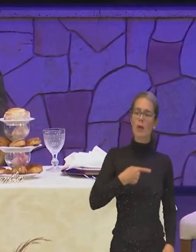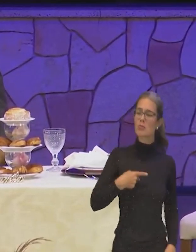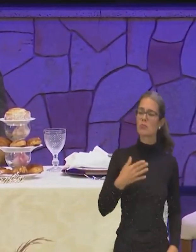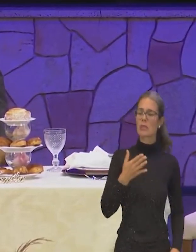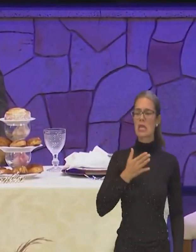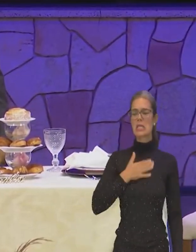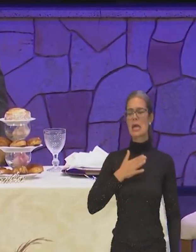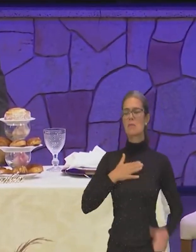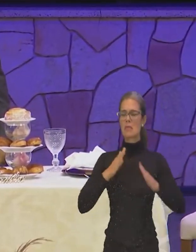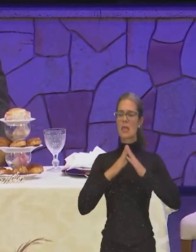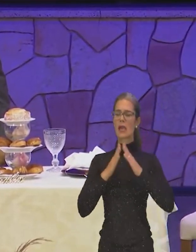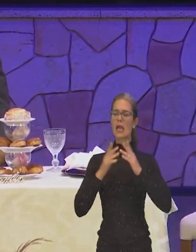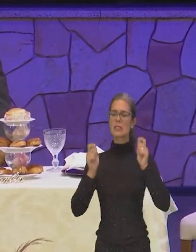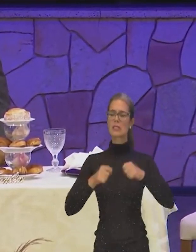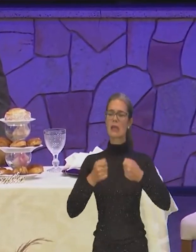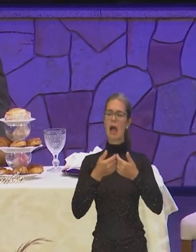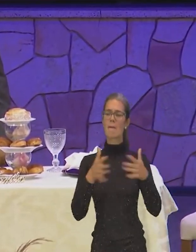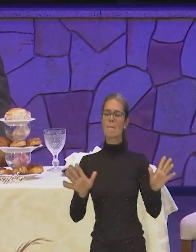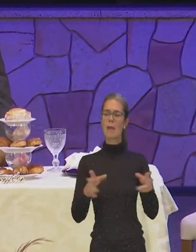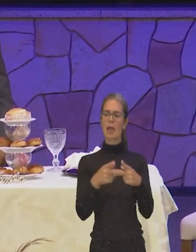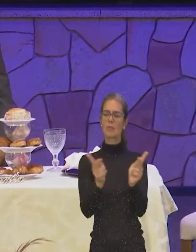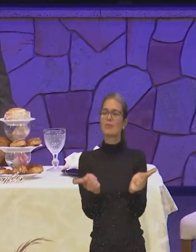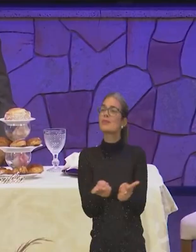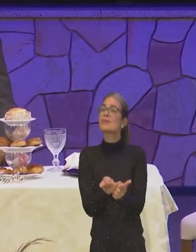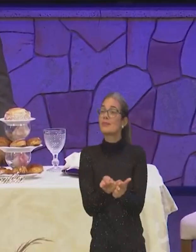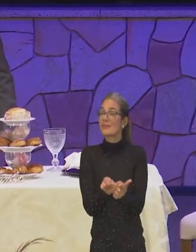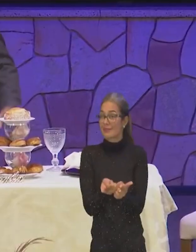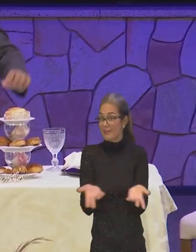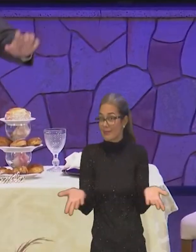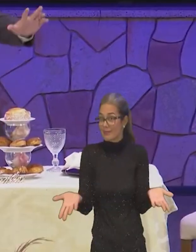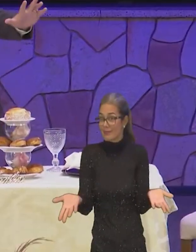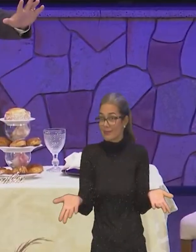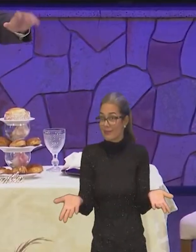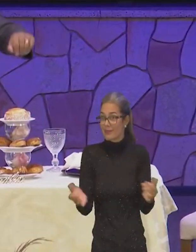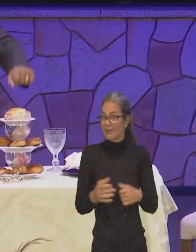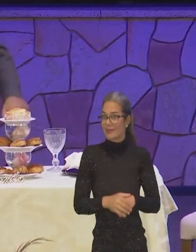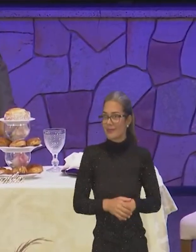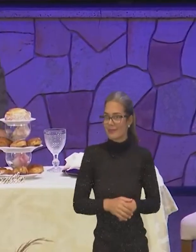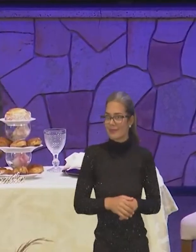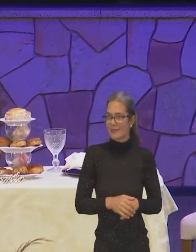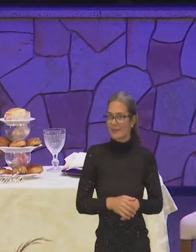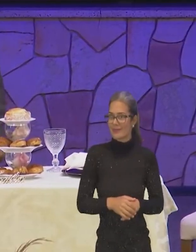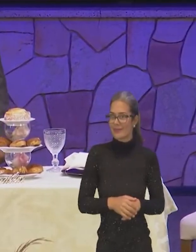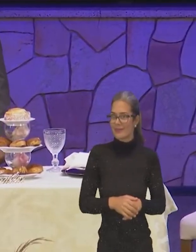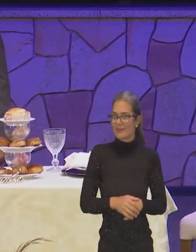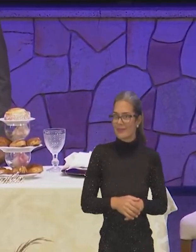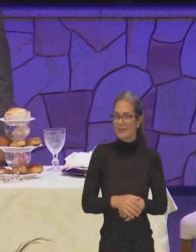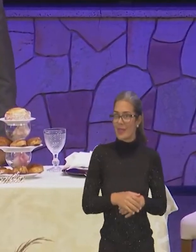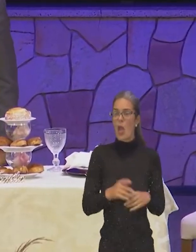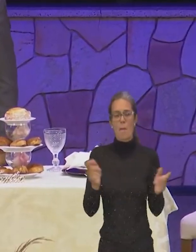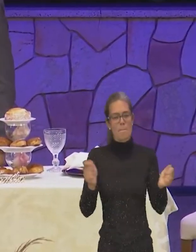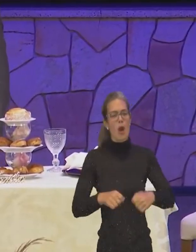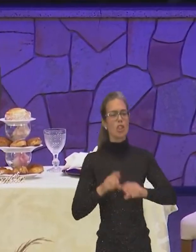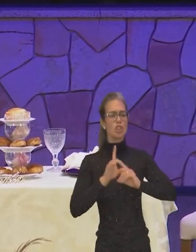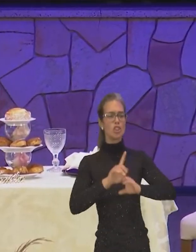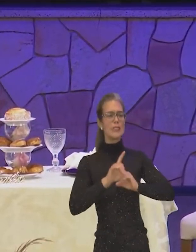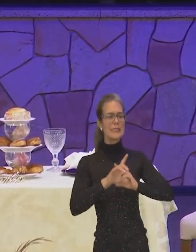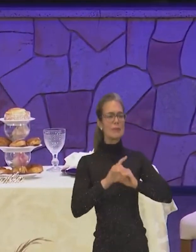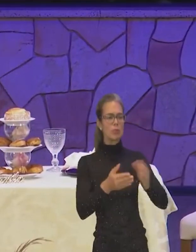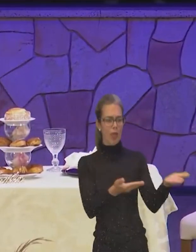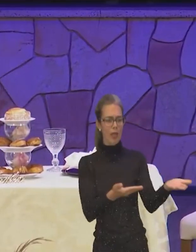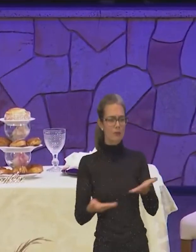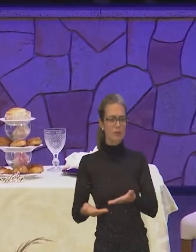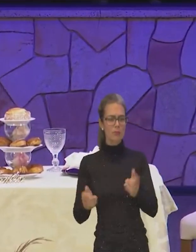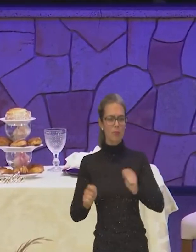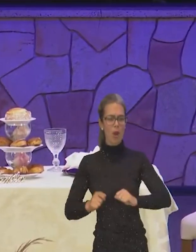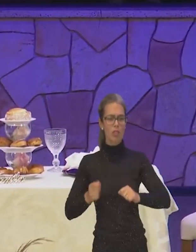em 2026. Pastor Mateus vem com muitas ideias para o ano que vem com o nosso discipulado, e eu gostaria de te